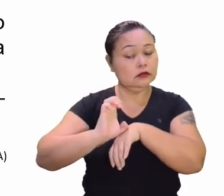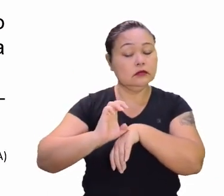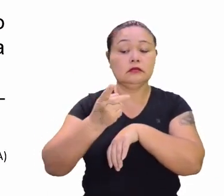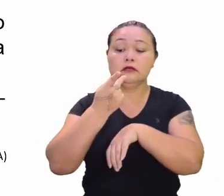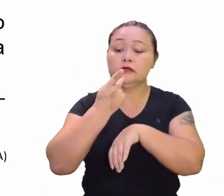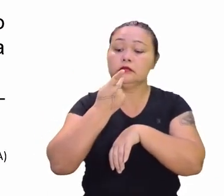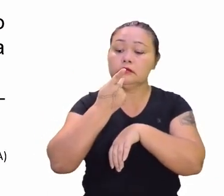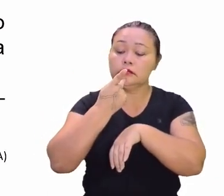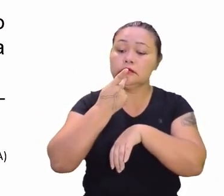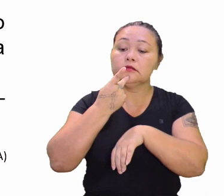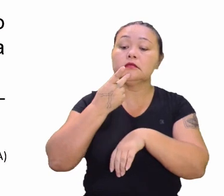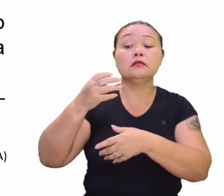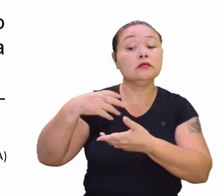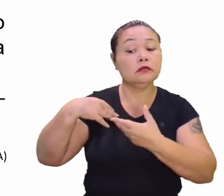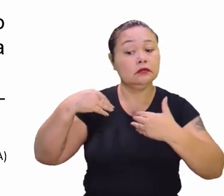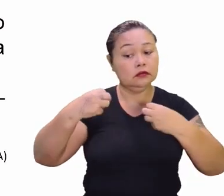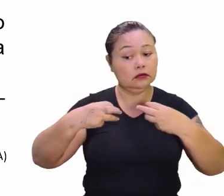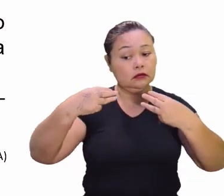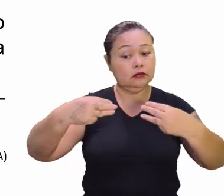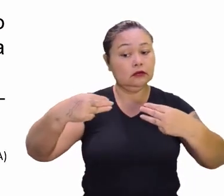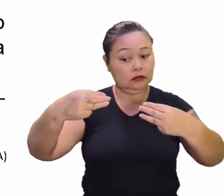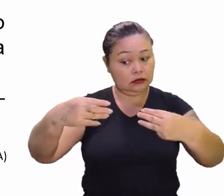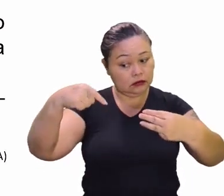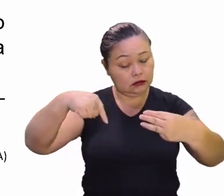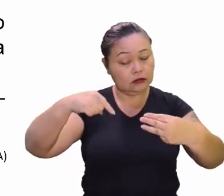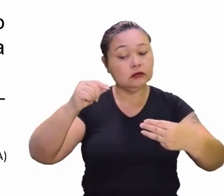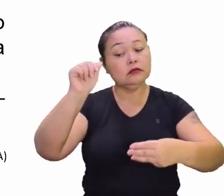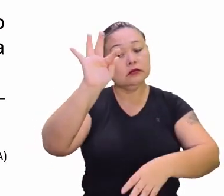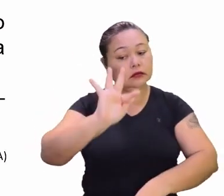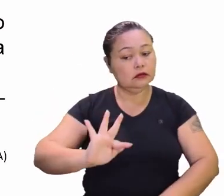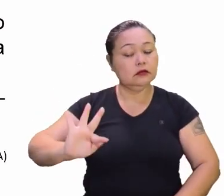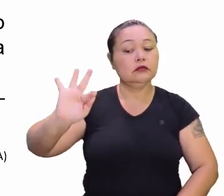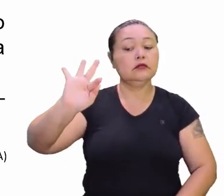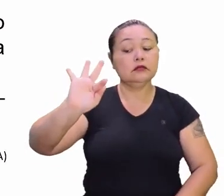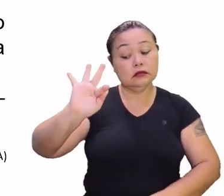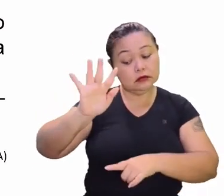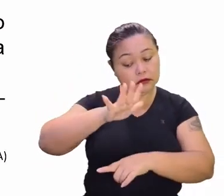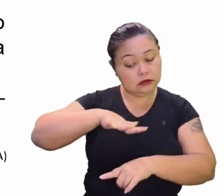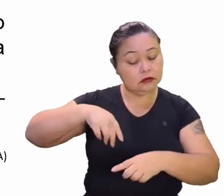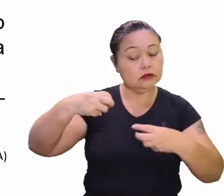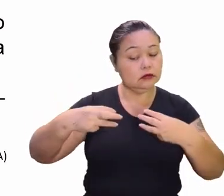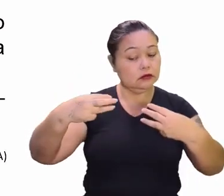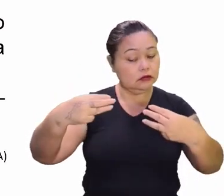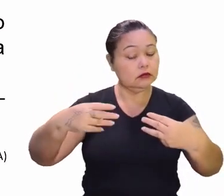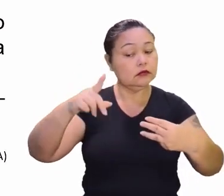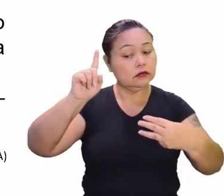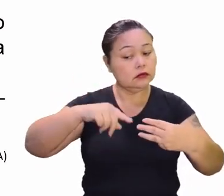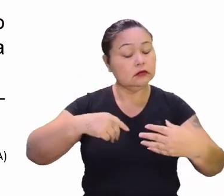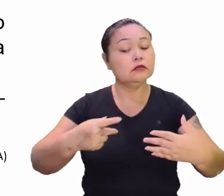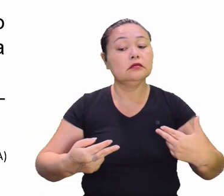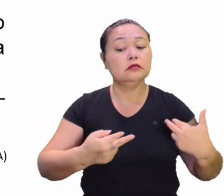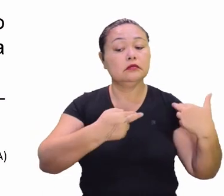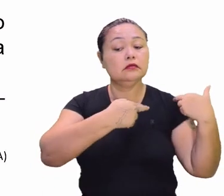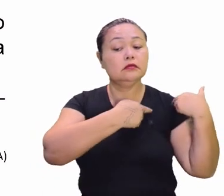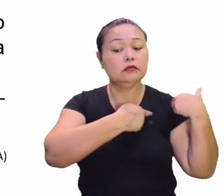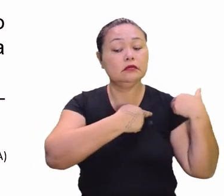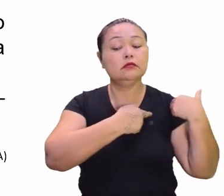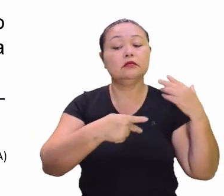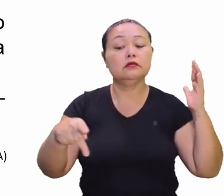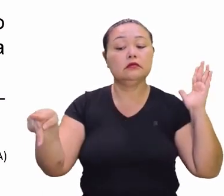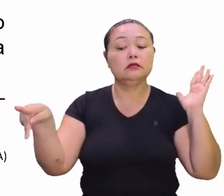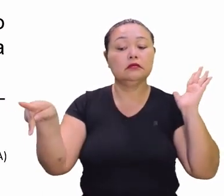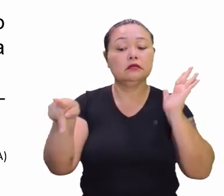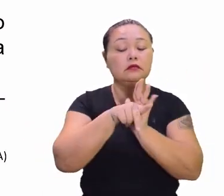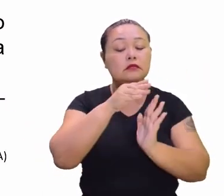Estamos falando de órgão federal sobre a responsabilidade do governo federal.